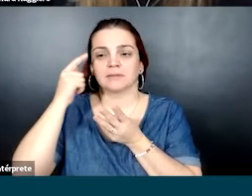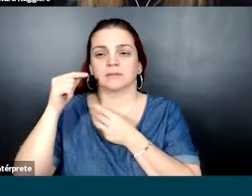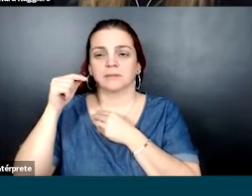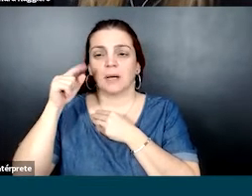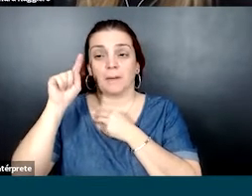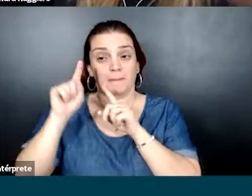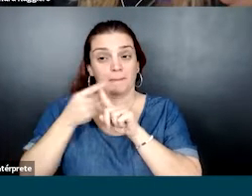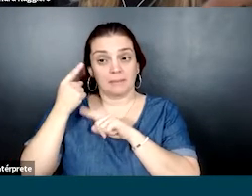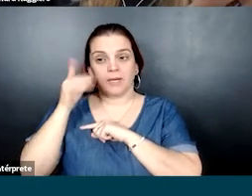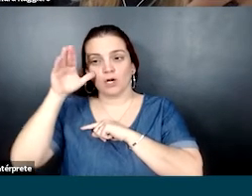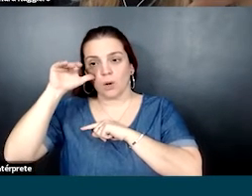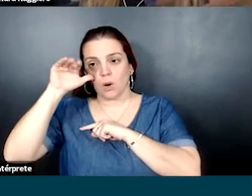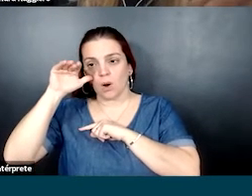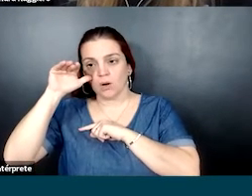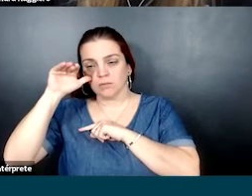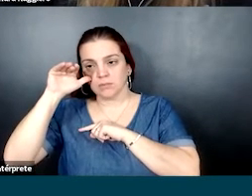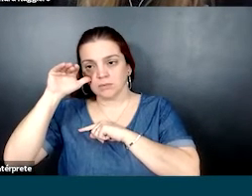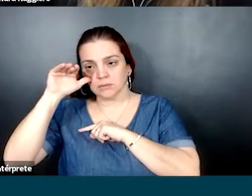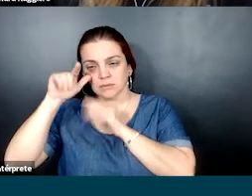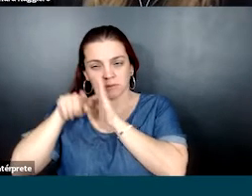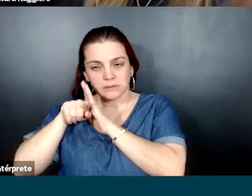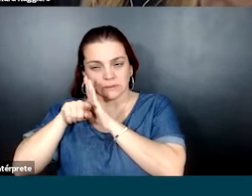então, observando,